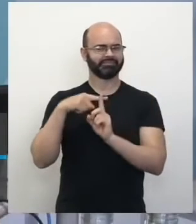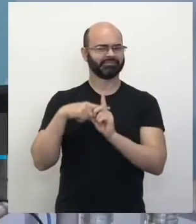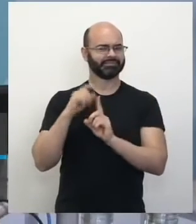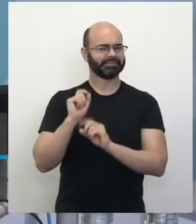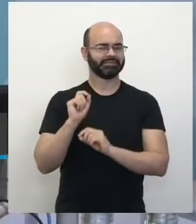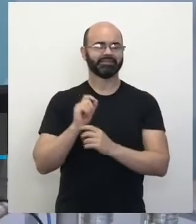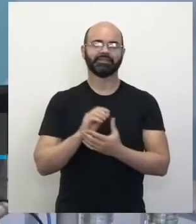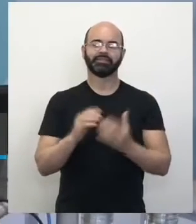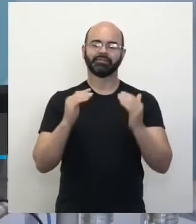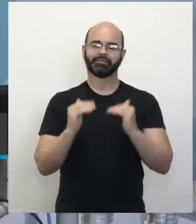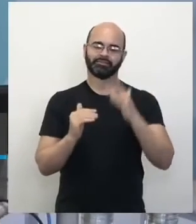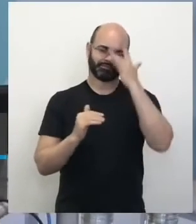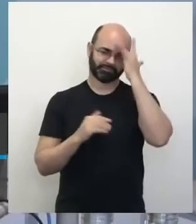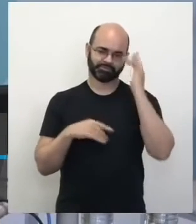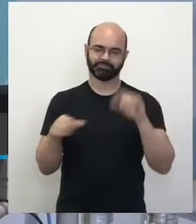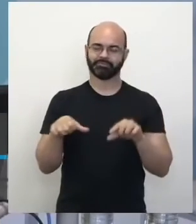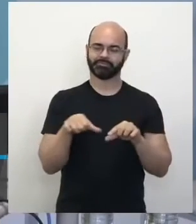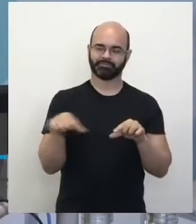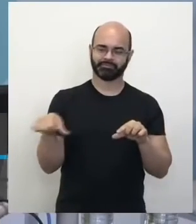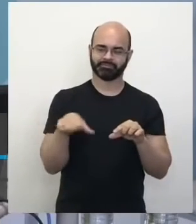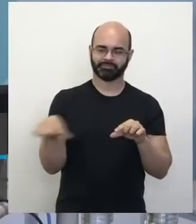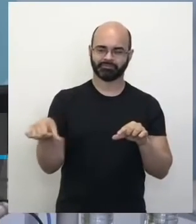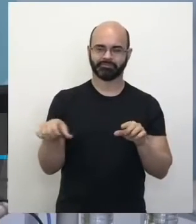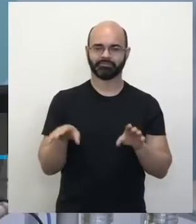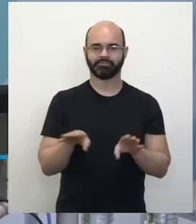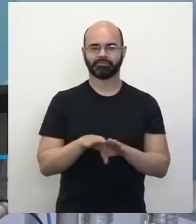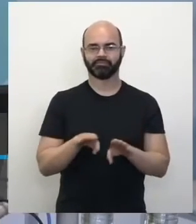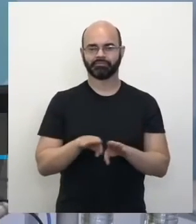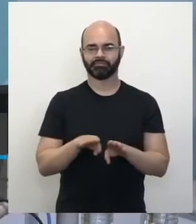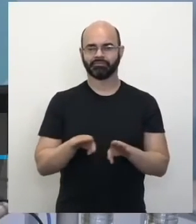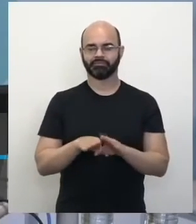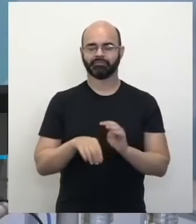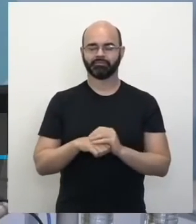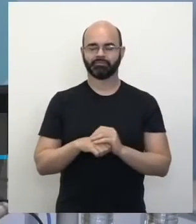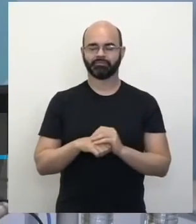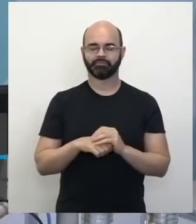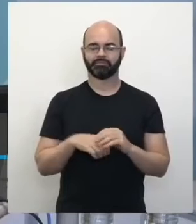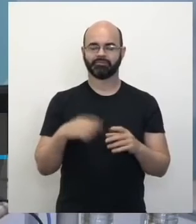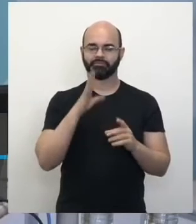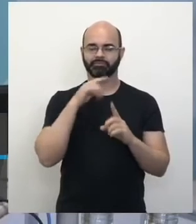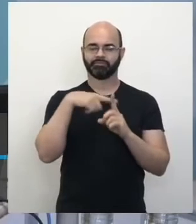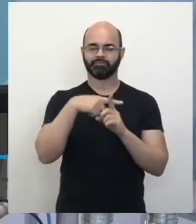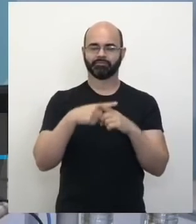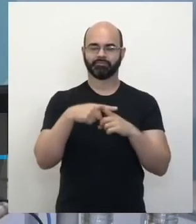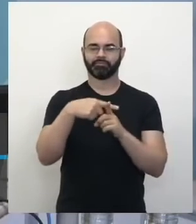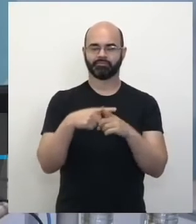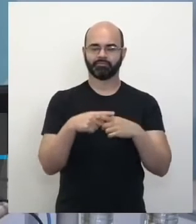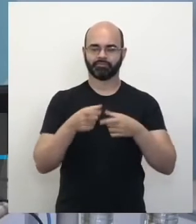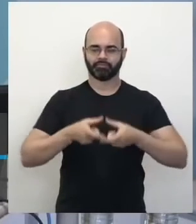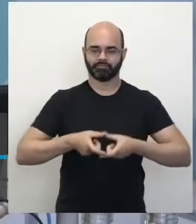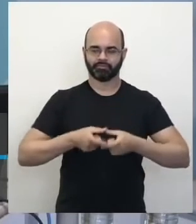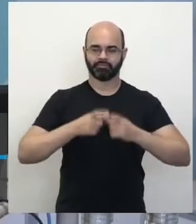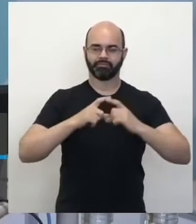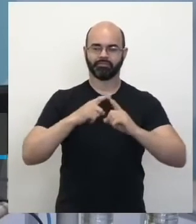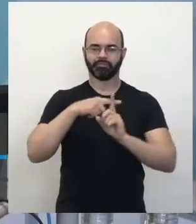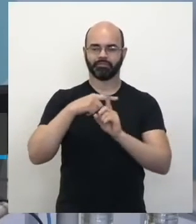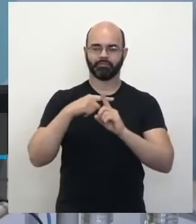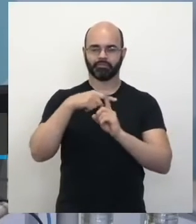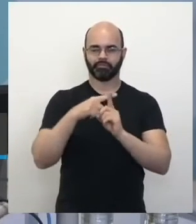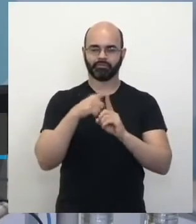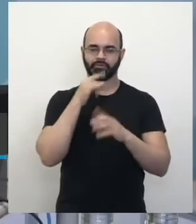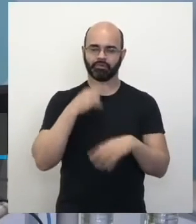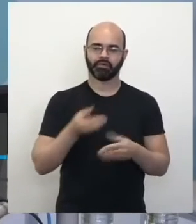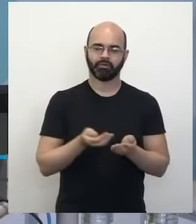então, colocando, ó, fita métrica, colocaram bússola, o termômetro, colher, medidora e balança